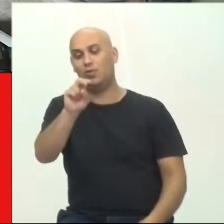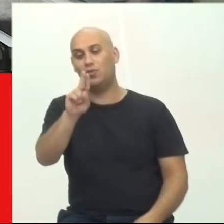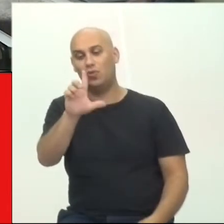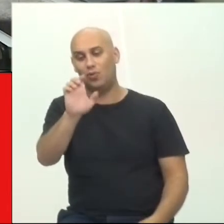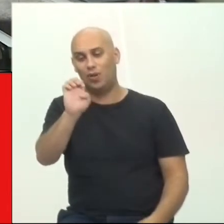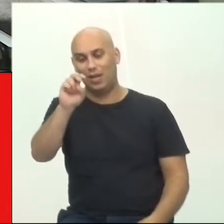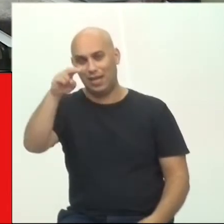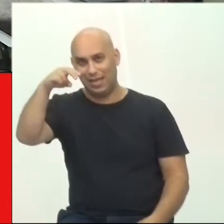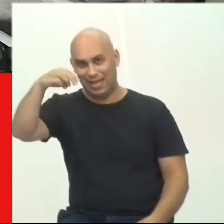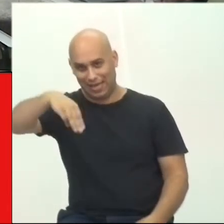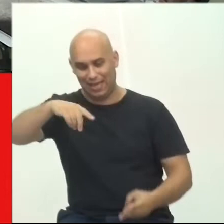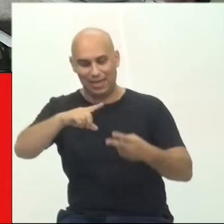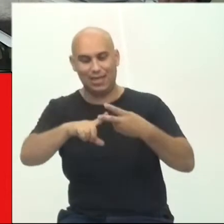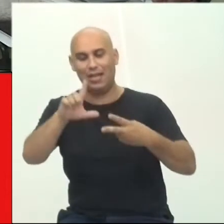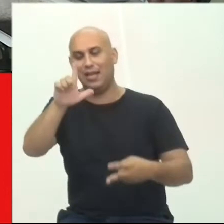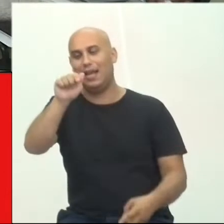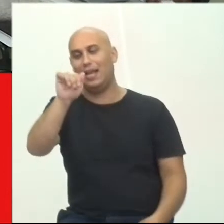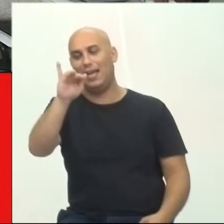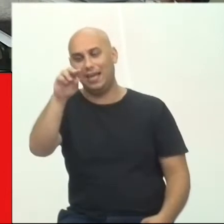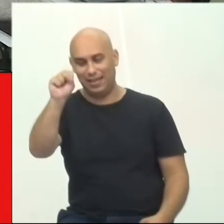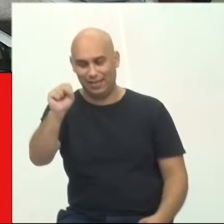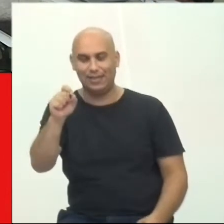Parabenizar pelo excelente trabalho desenvolvido.